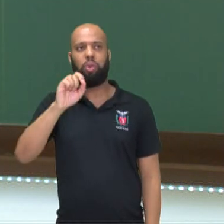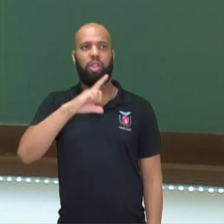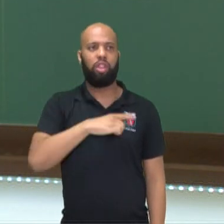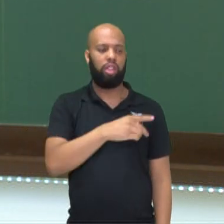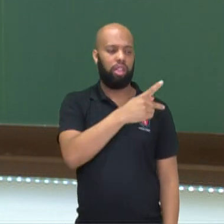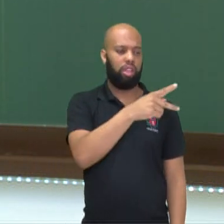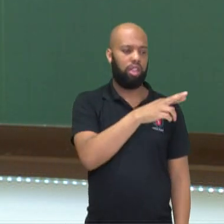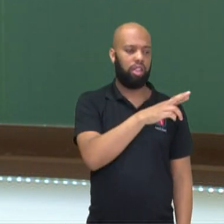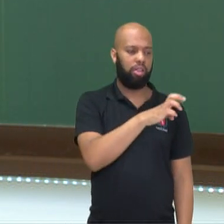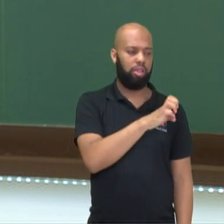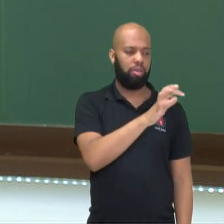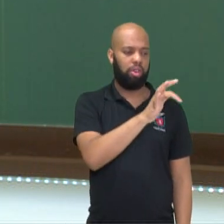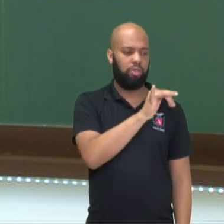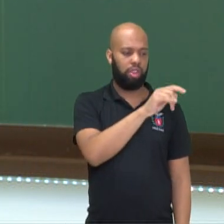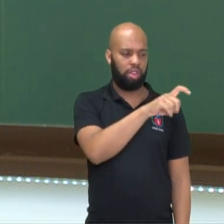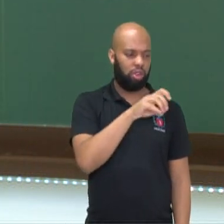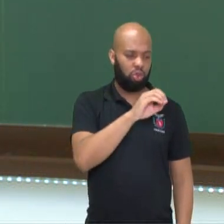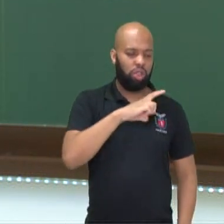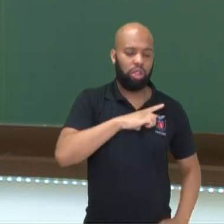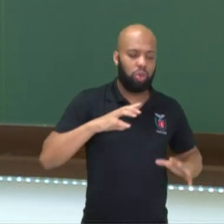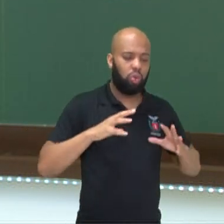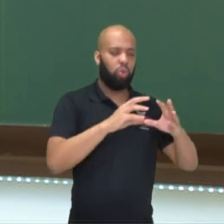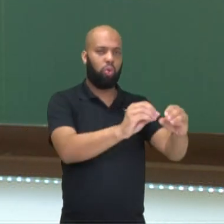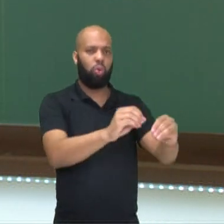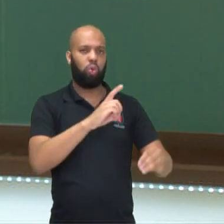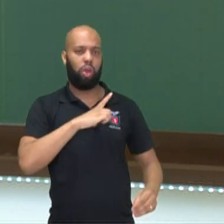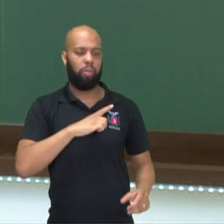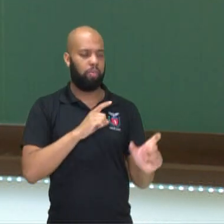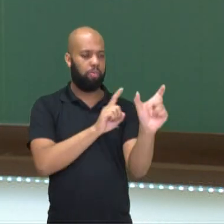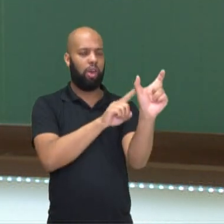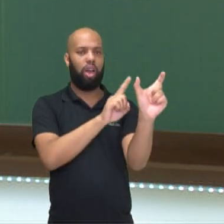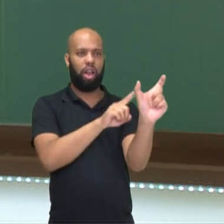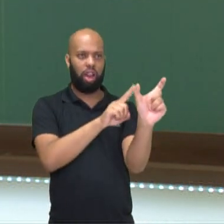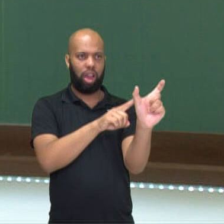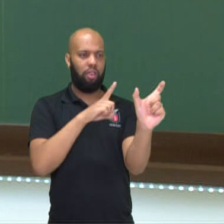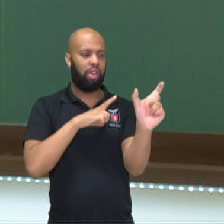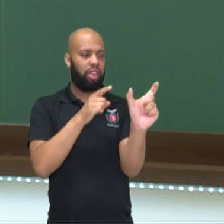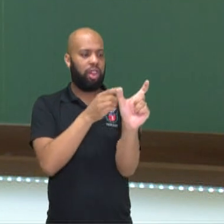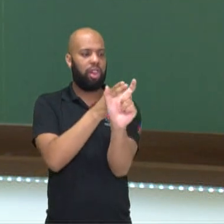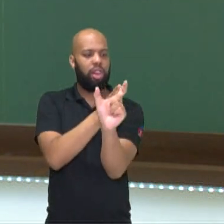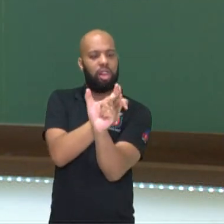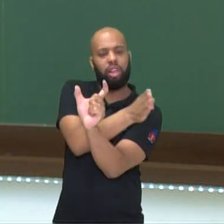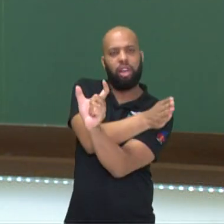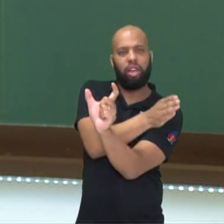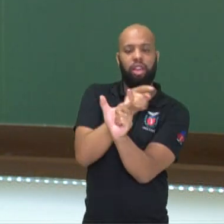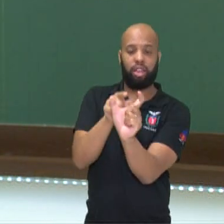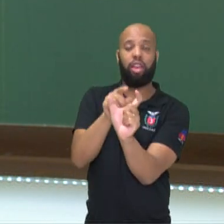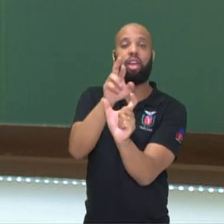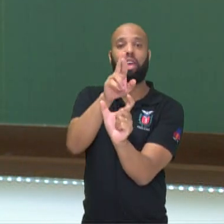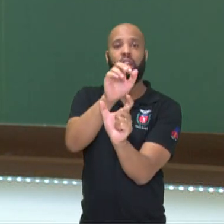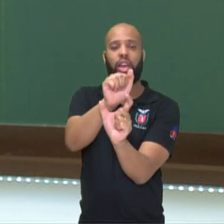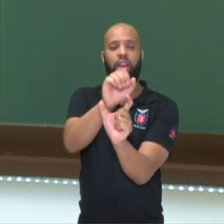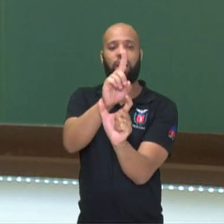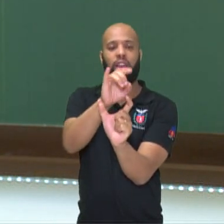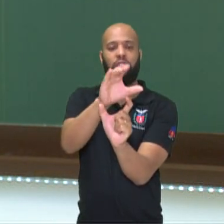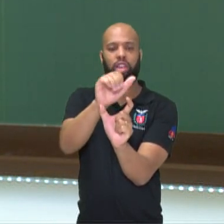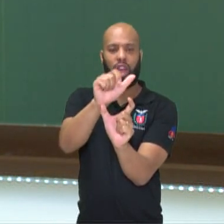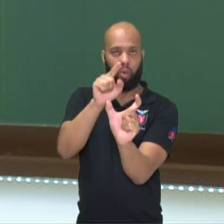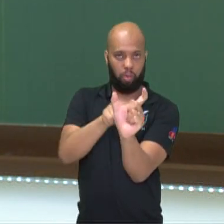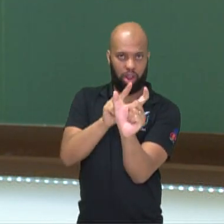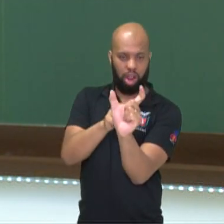prefixo. Todos os prefixos, ou seja, aquela palavra, a parte da palavra que vem antes do radical, todos os prefixos,